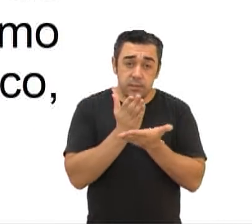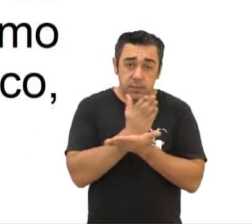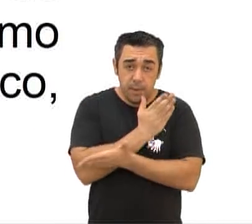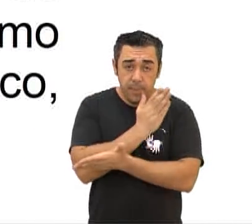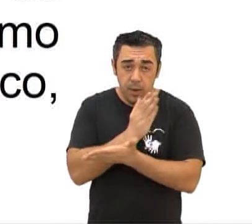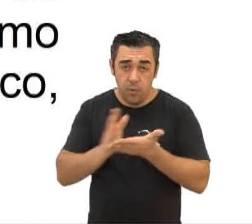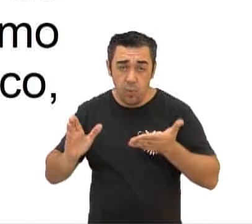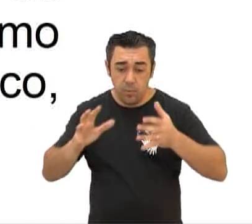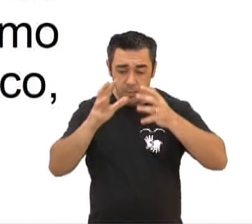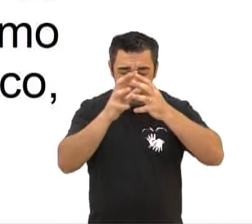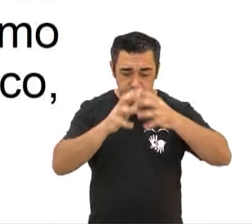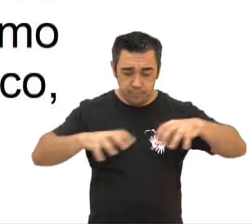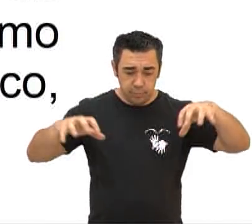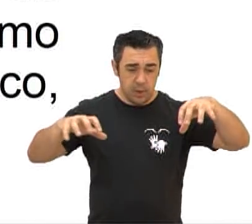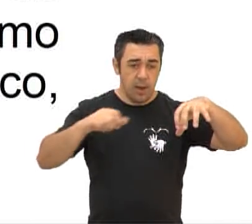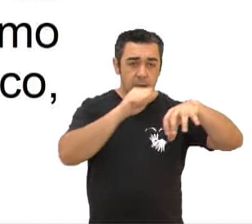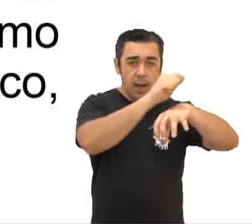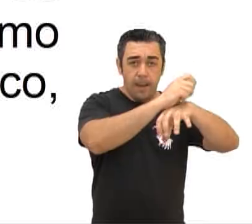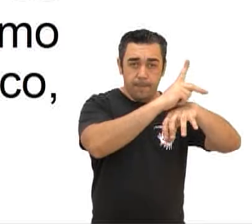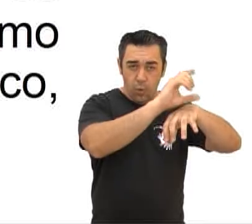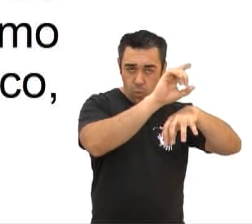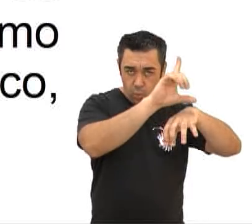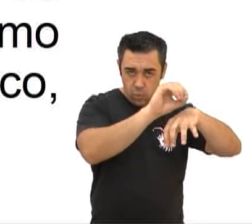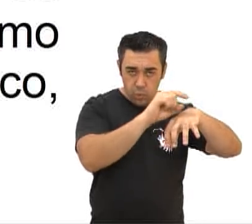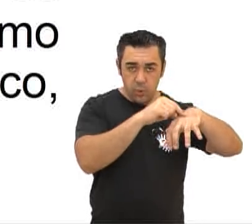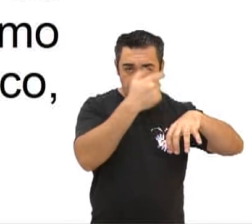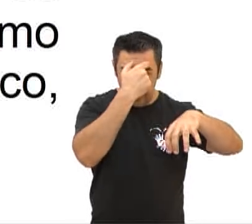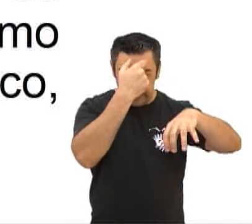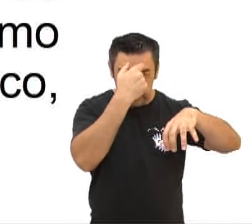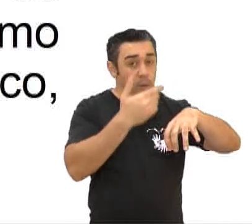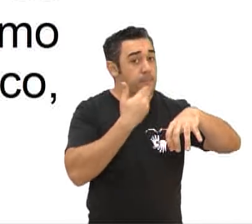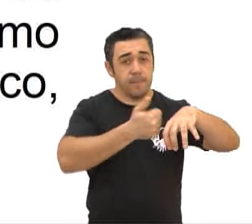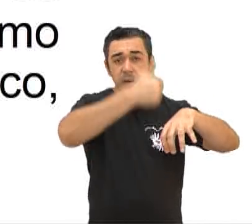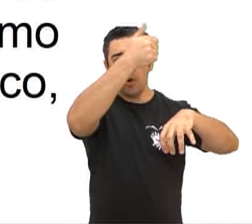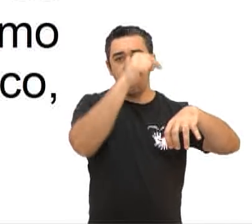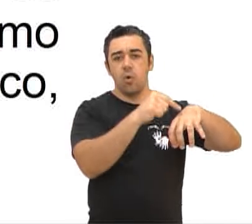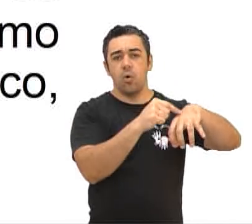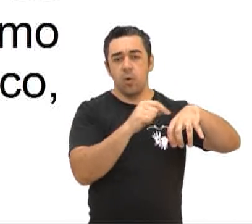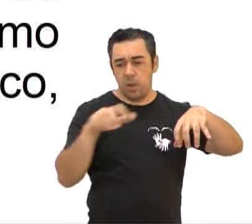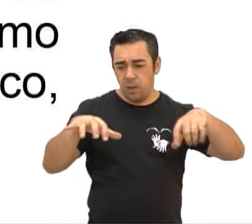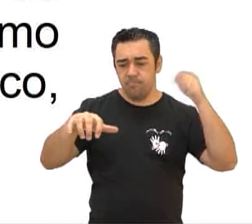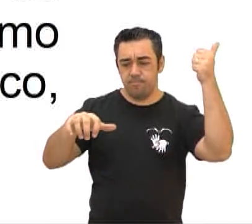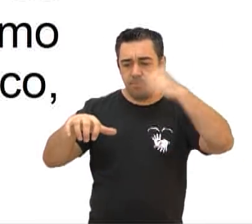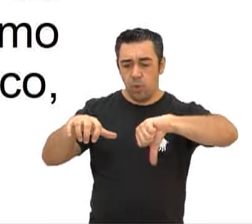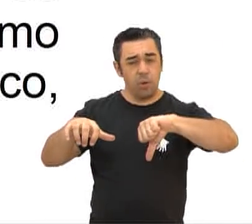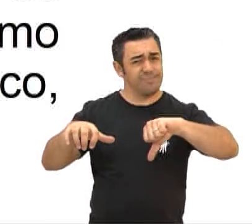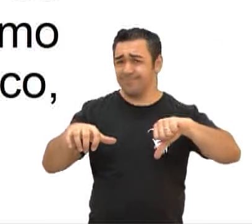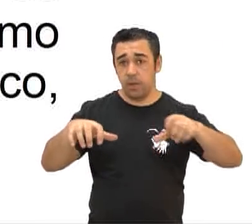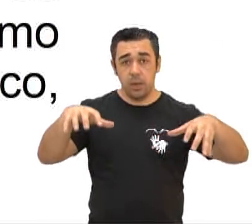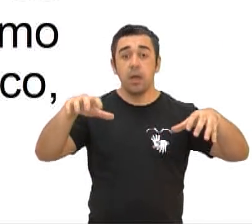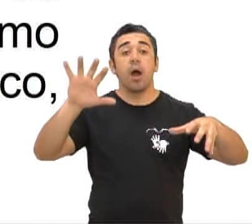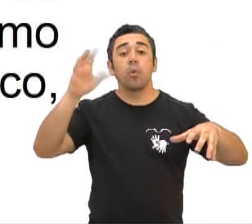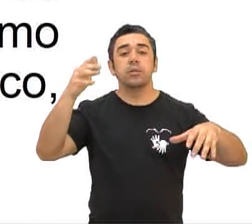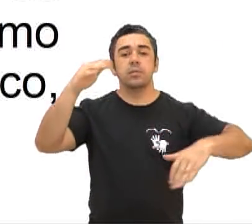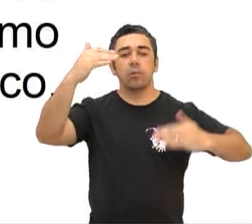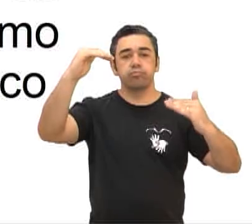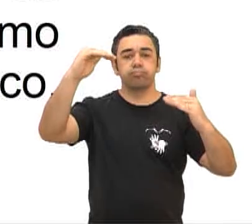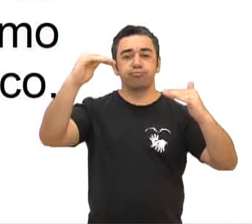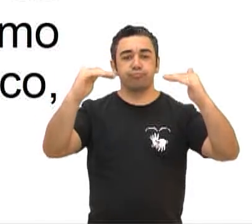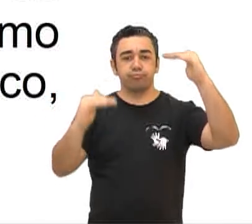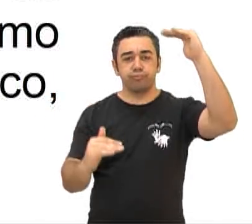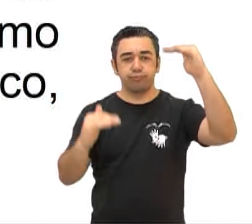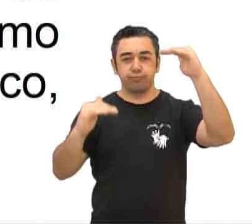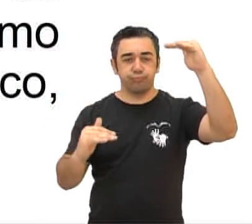Dionísio, afirmando que Apolo, a razão, é melhor. Desde então, houve um desequilíbrio entre essas